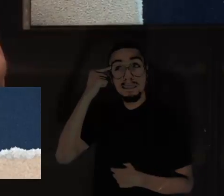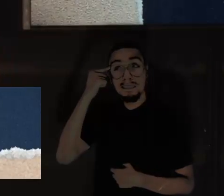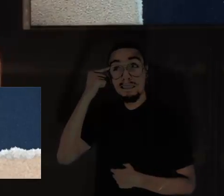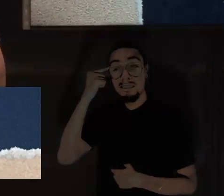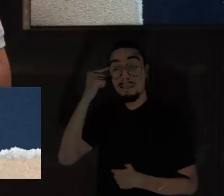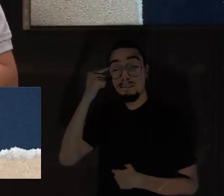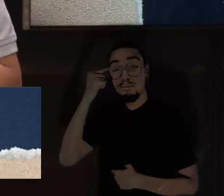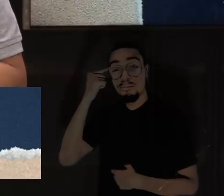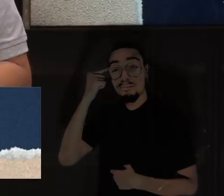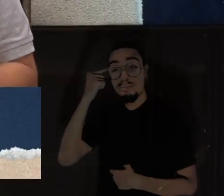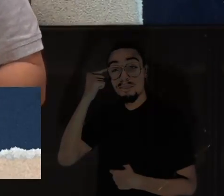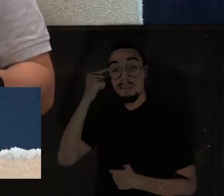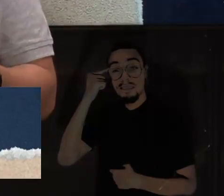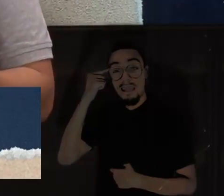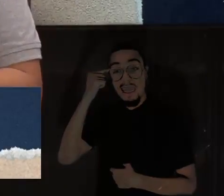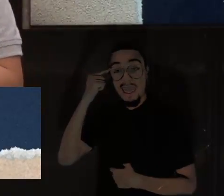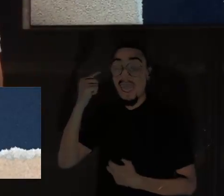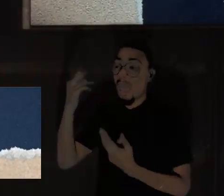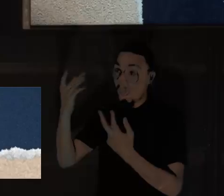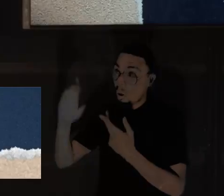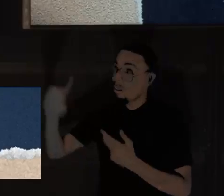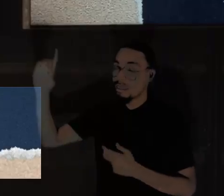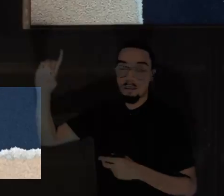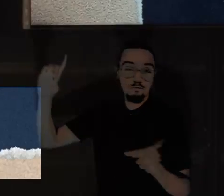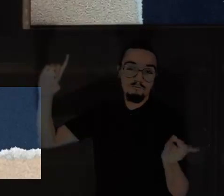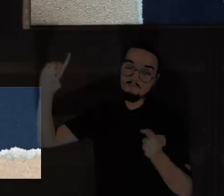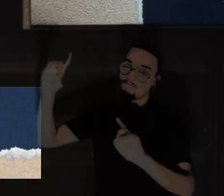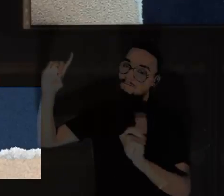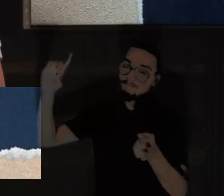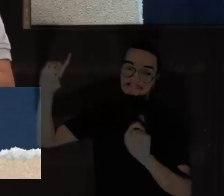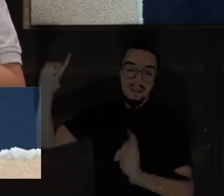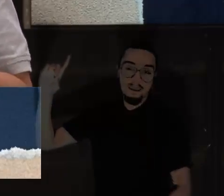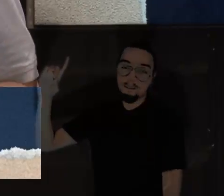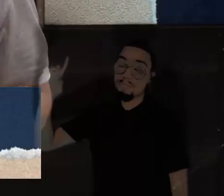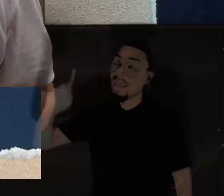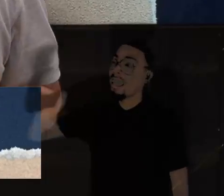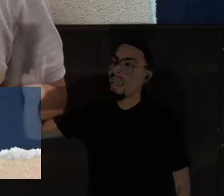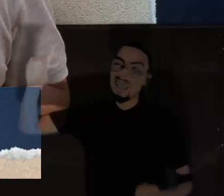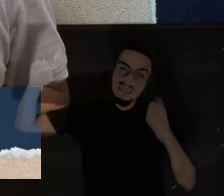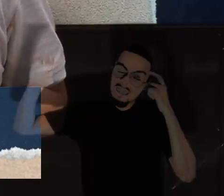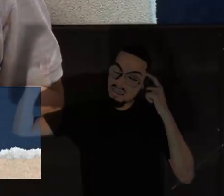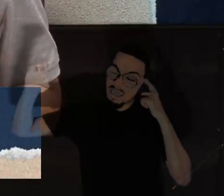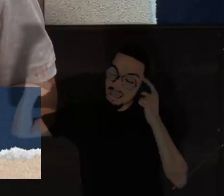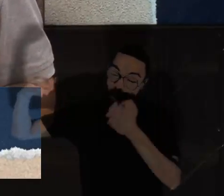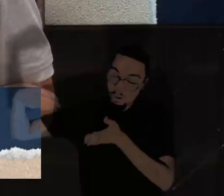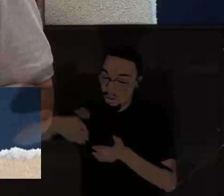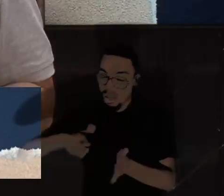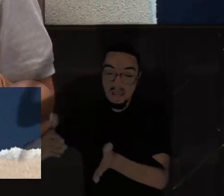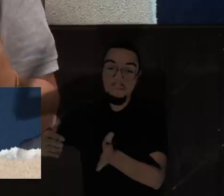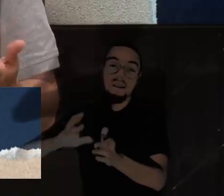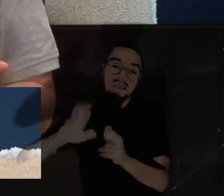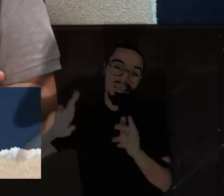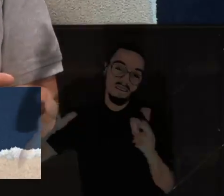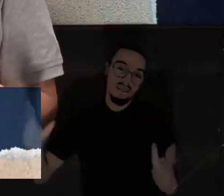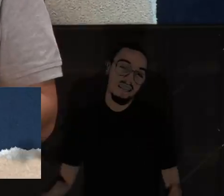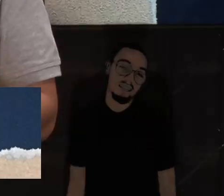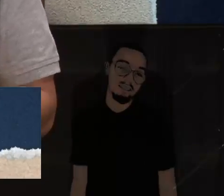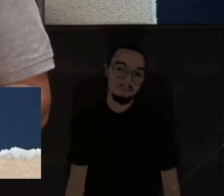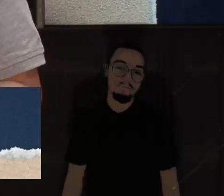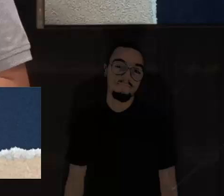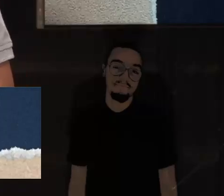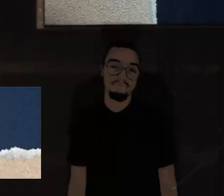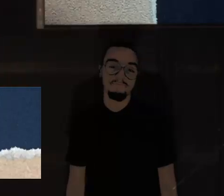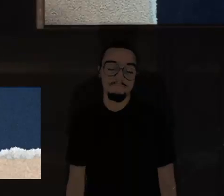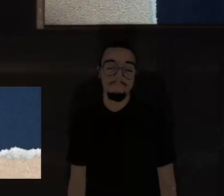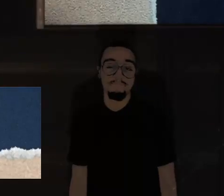pensamentos de vocês, nem os seus caminhos os meus caminhos. Quem assina o cheque? Declara